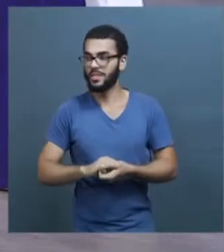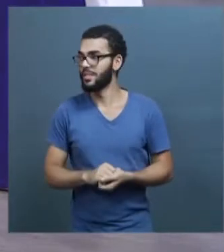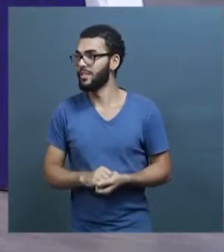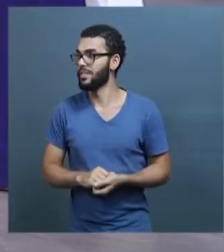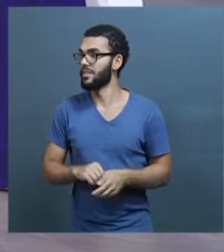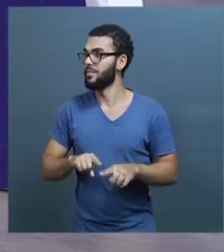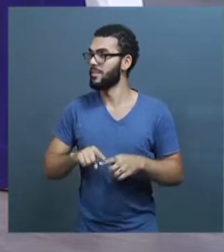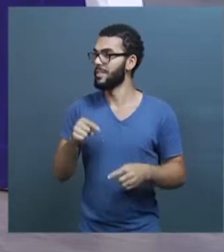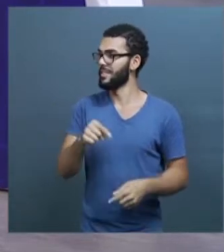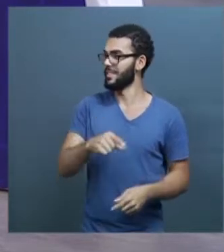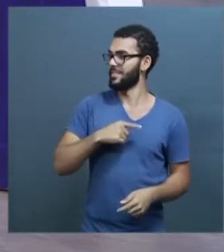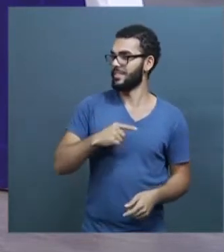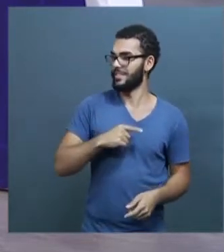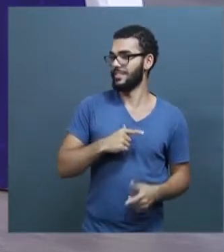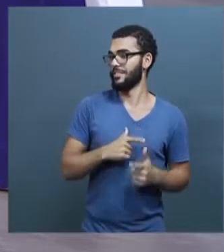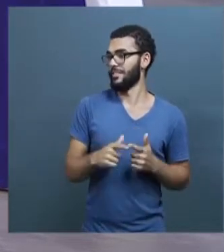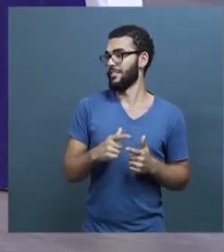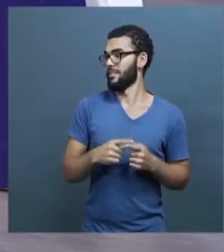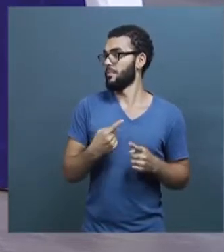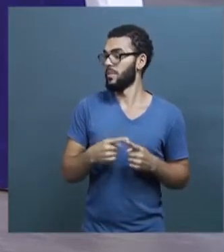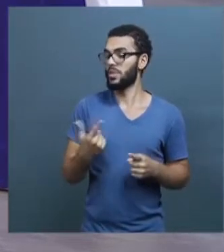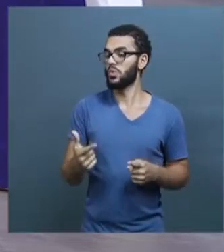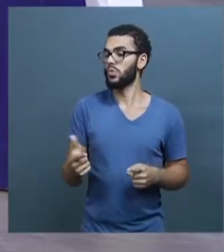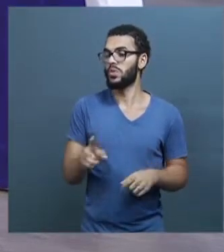não há uma fiscalização, né,